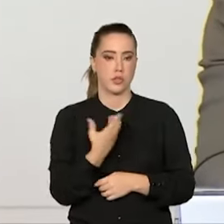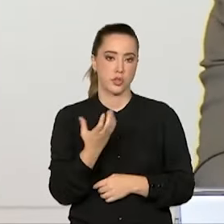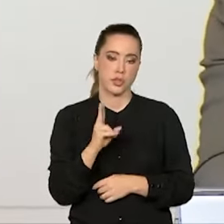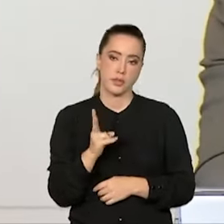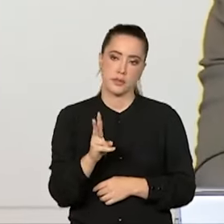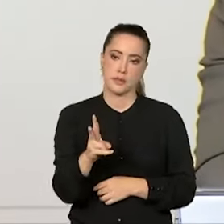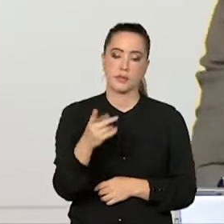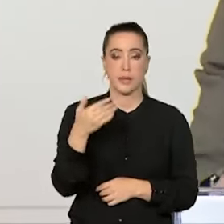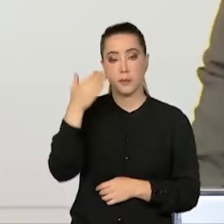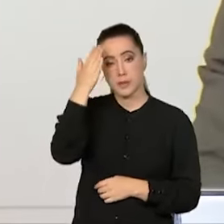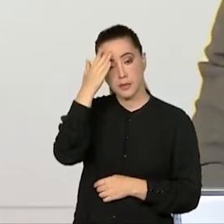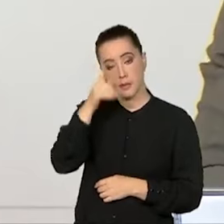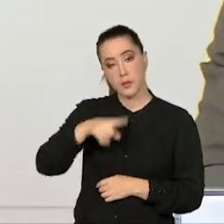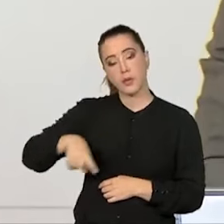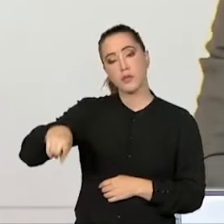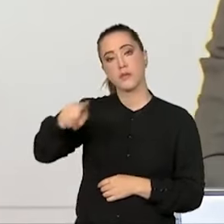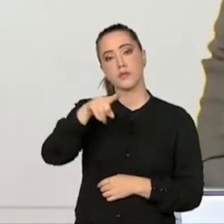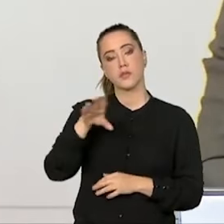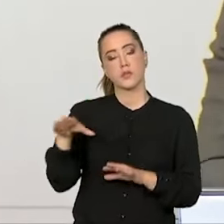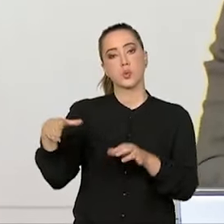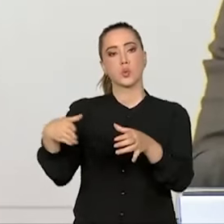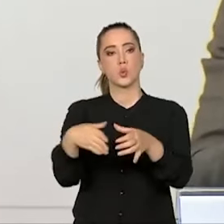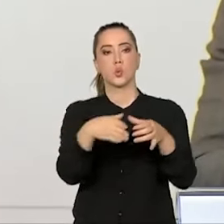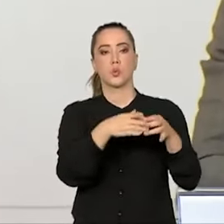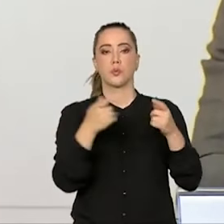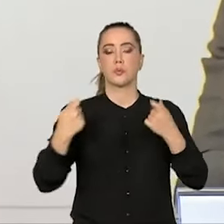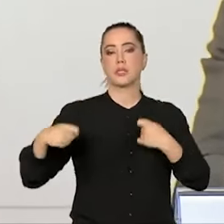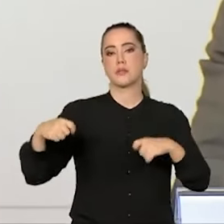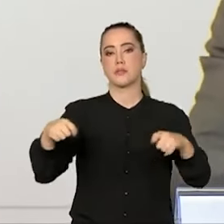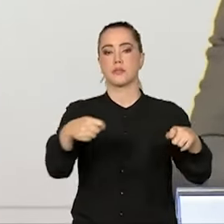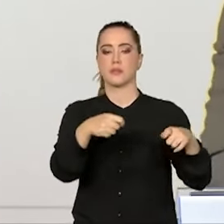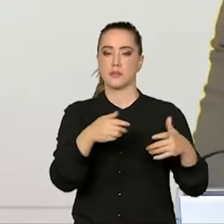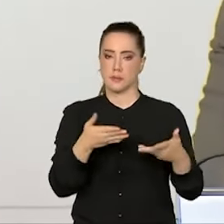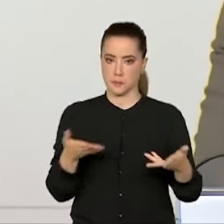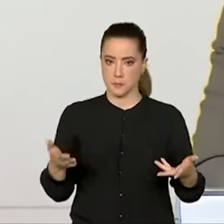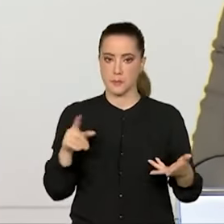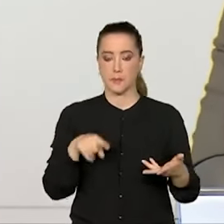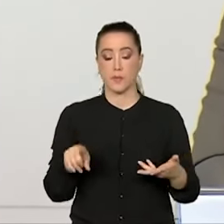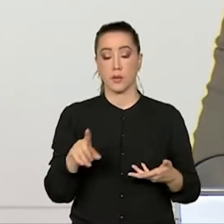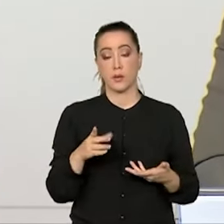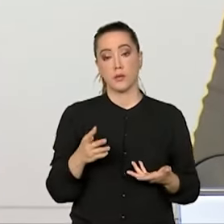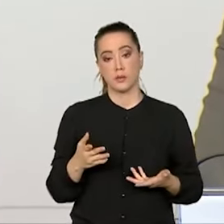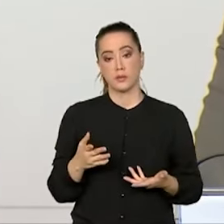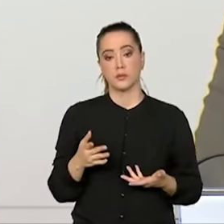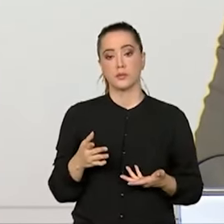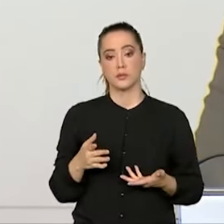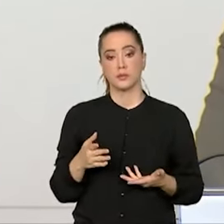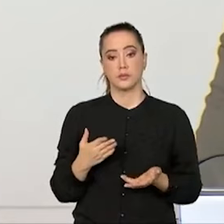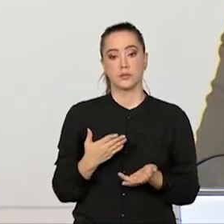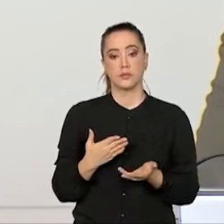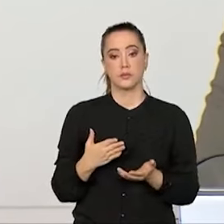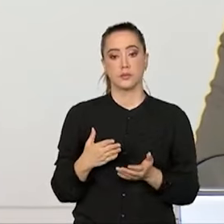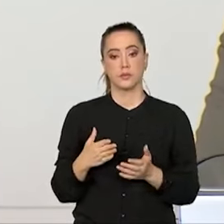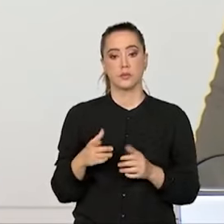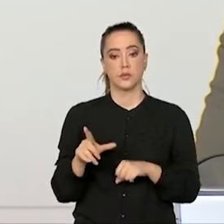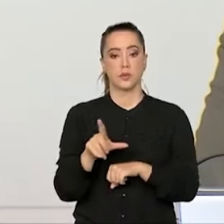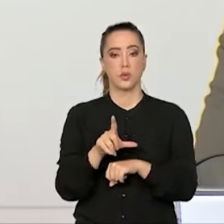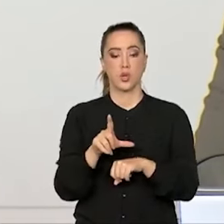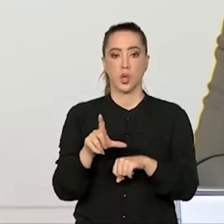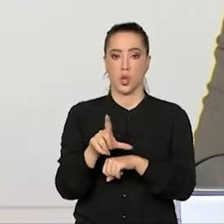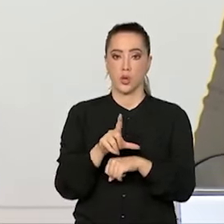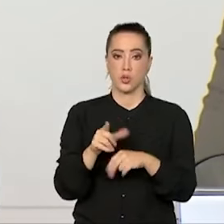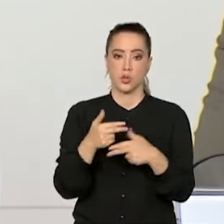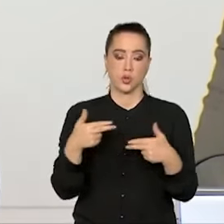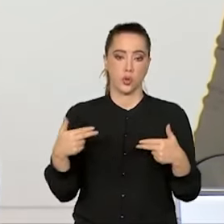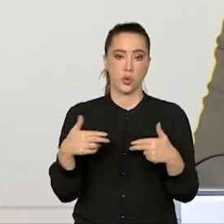periodicamente estar ouvindo o setor de comércio e serviços. Comércio